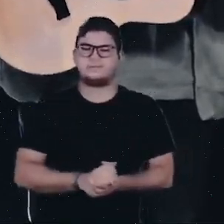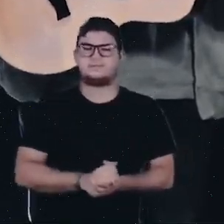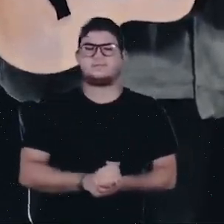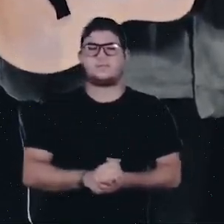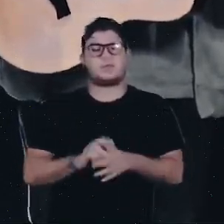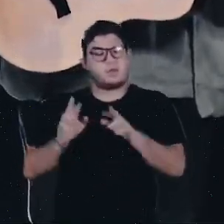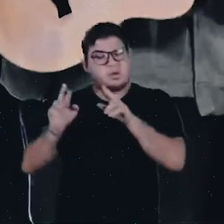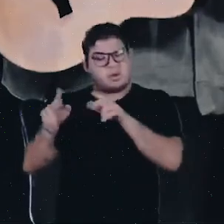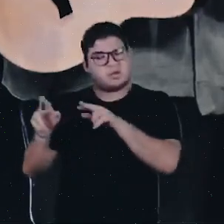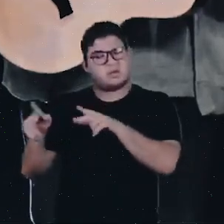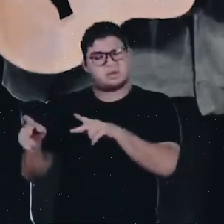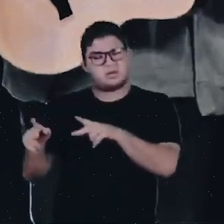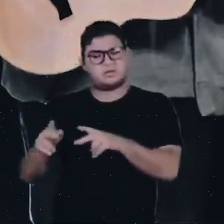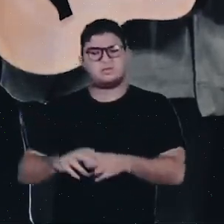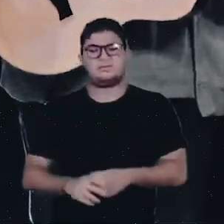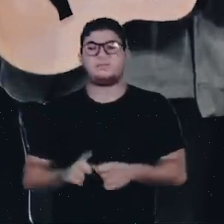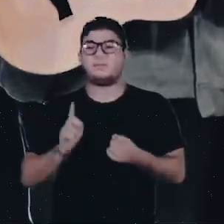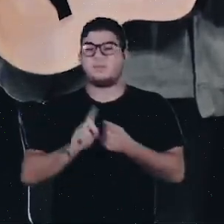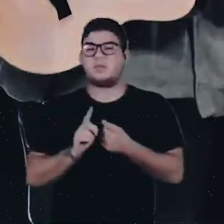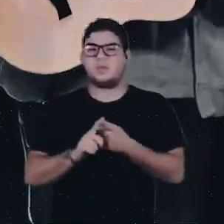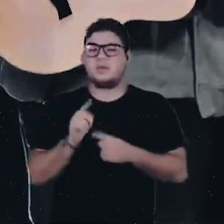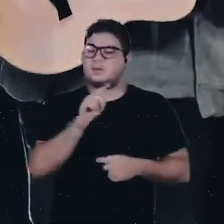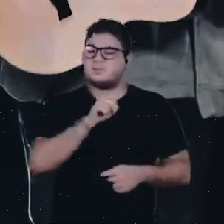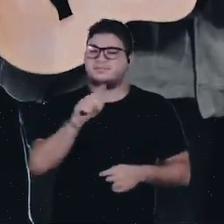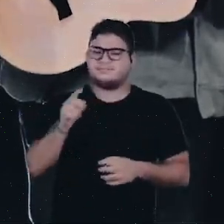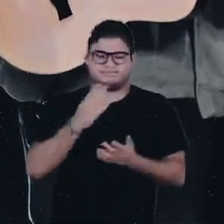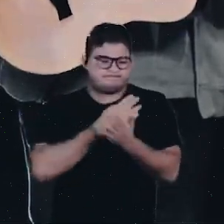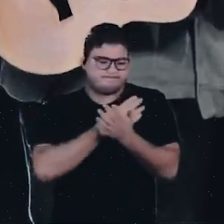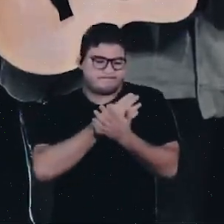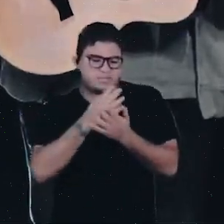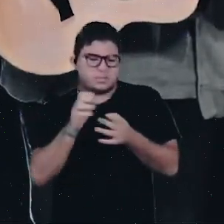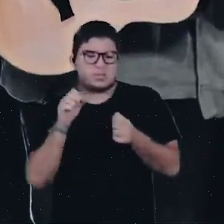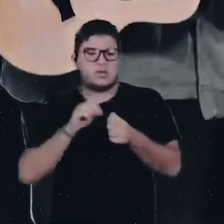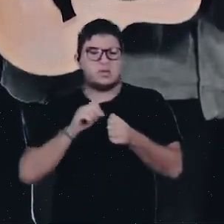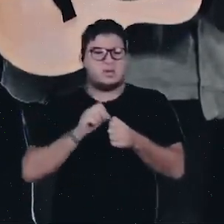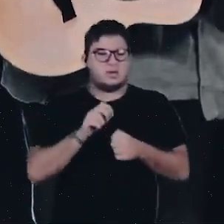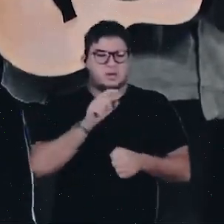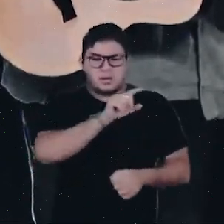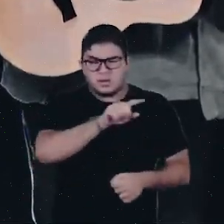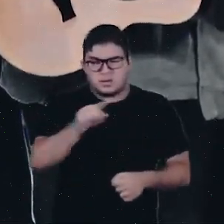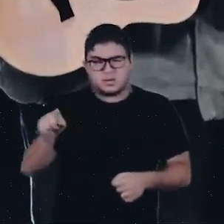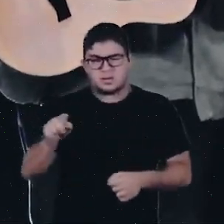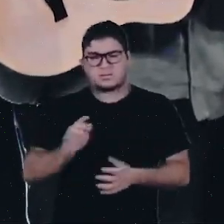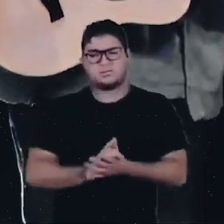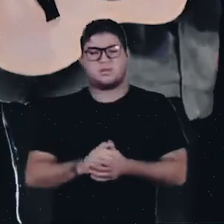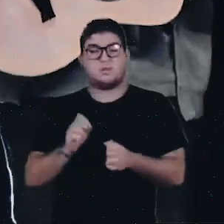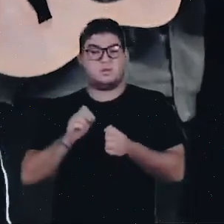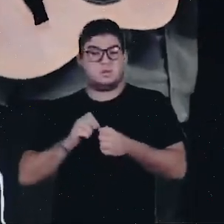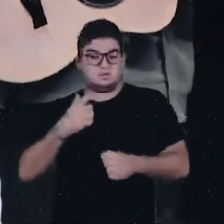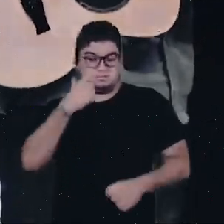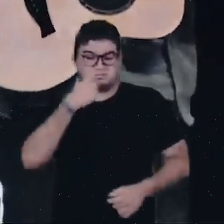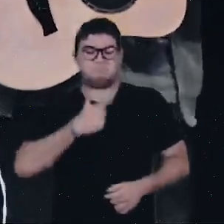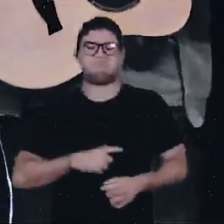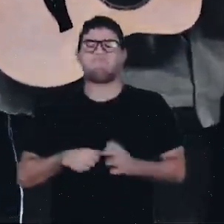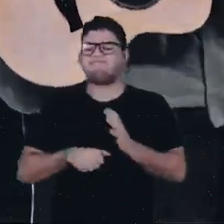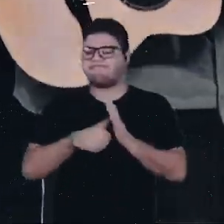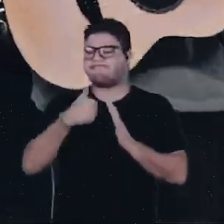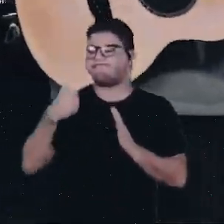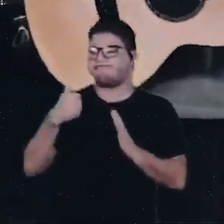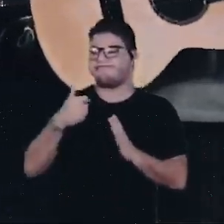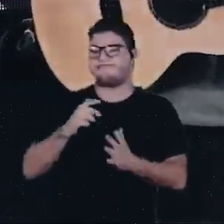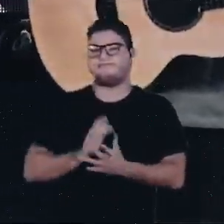É diferente. Por quê? Porque você começa a fazer pelos outros o que você faria por você.